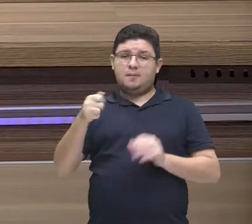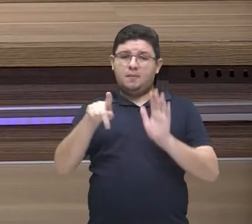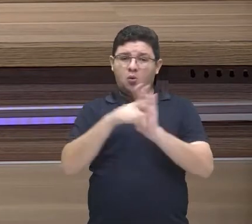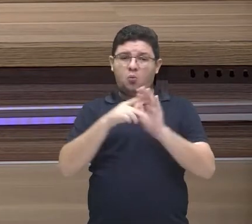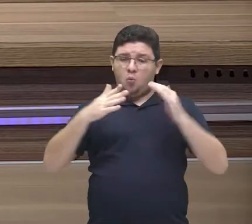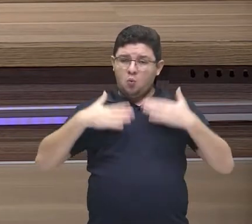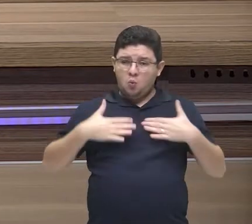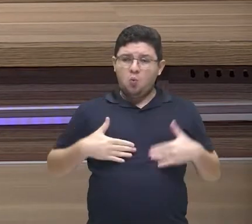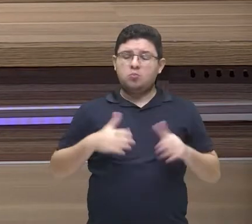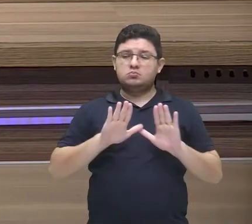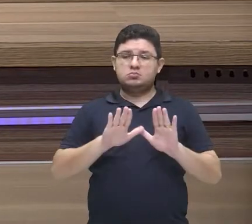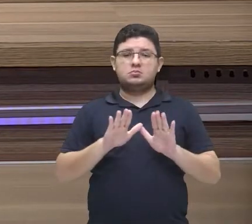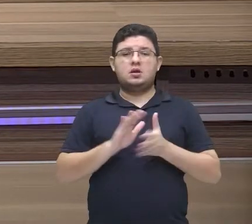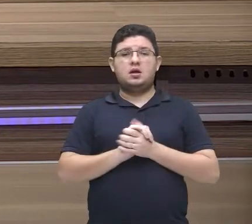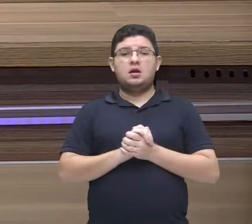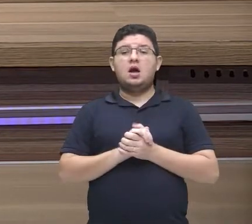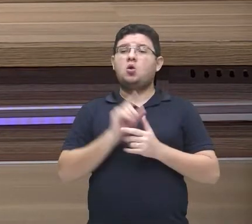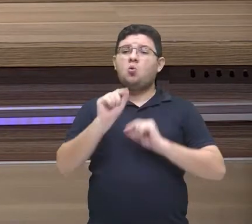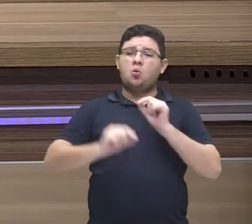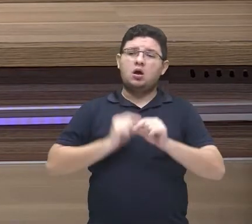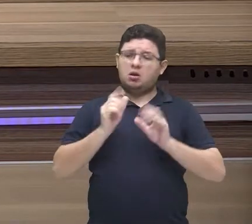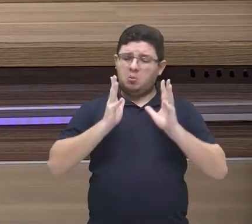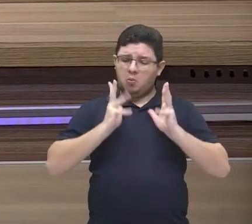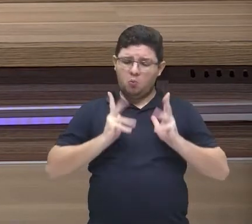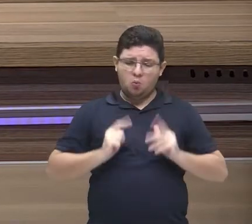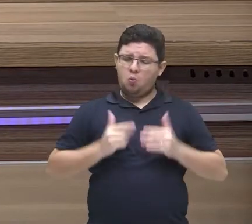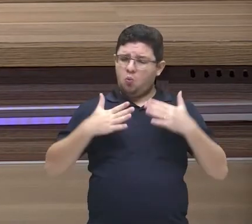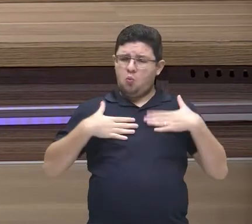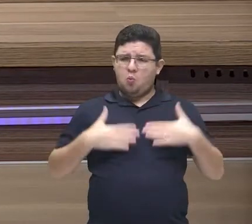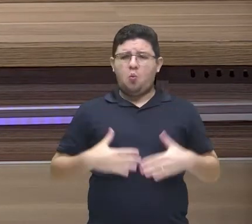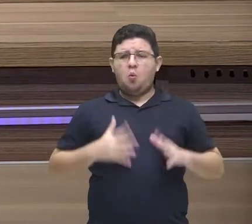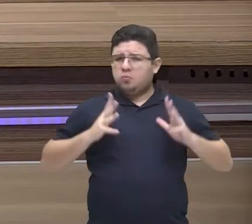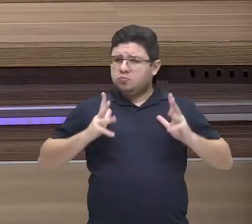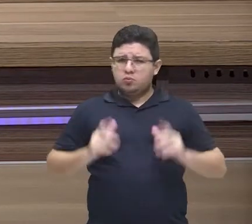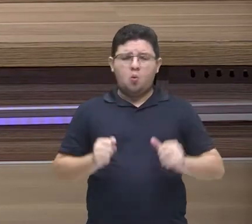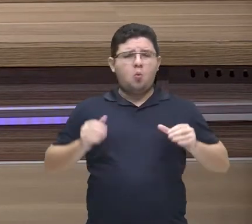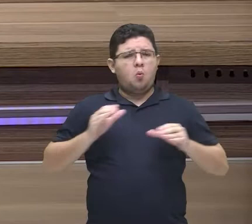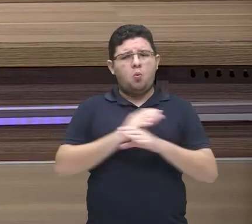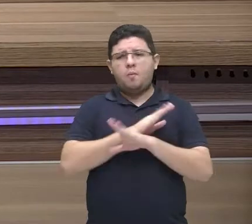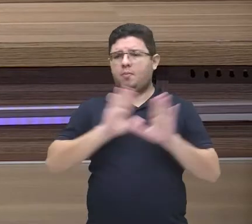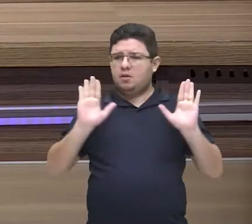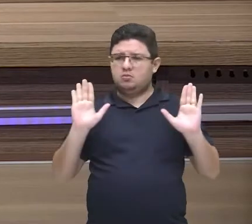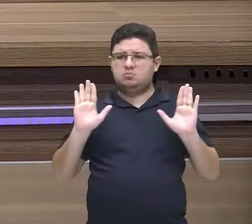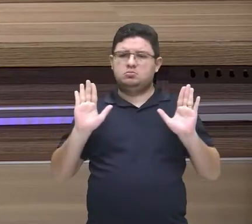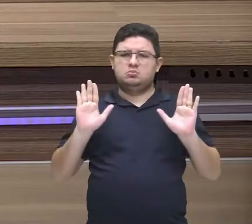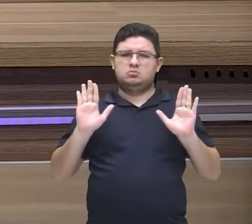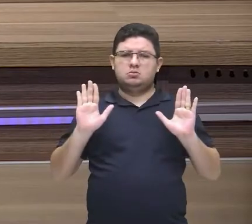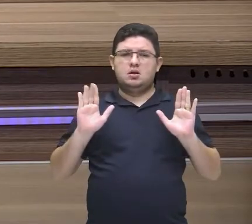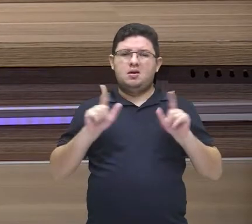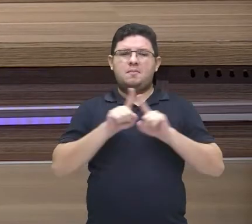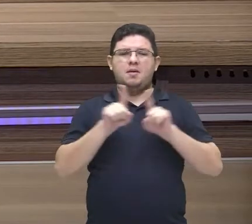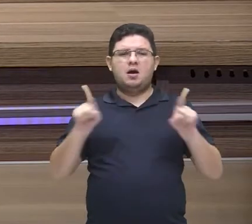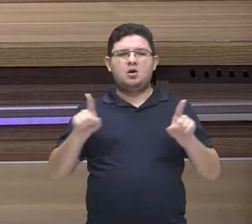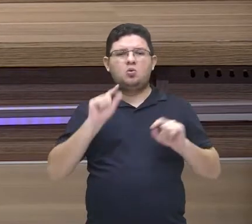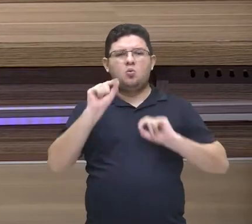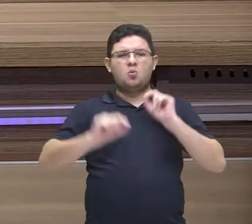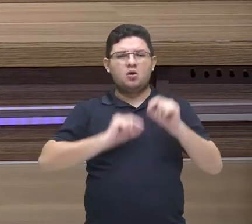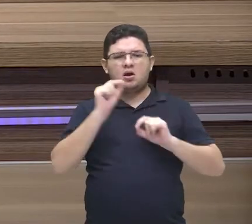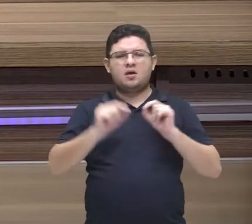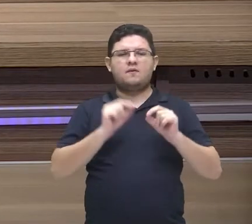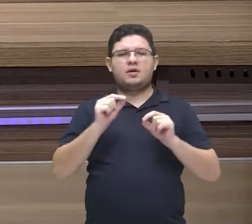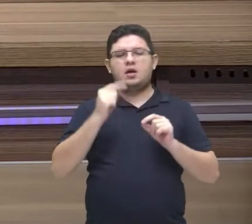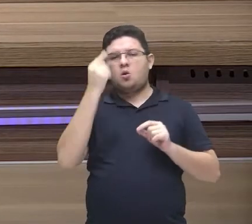a higienização do corpo, ela tem que cuidar do corpo inteiro. Mas aí fico 2 horas no banheiro, passando